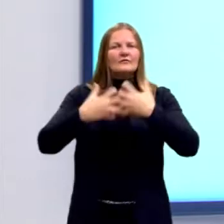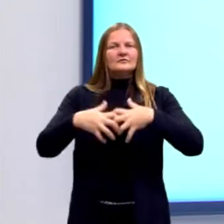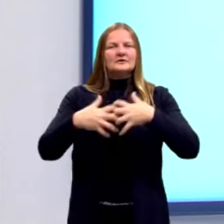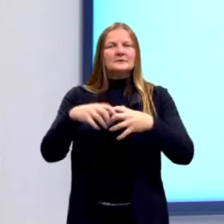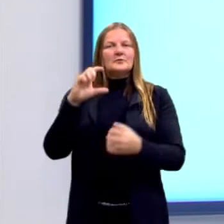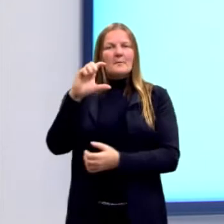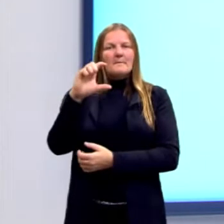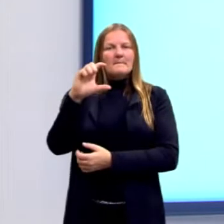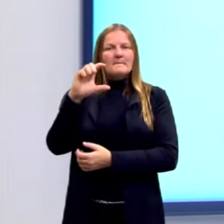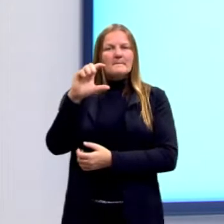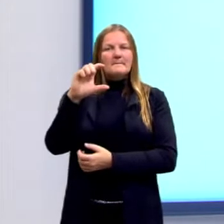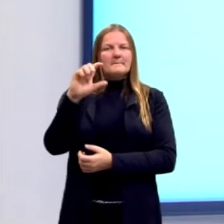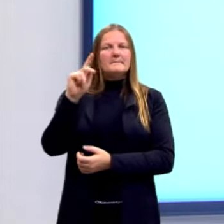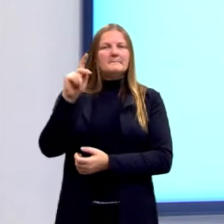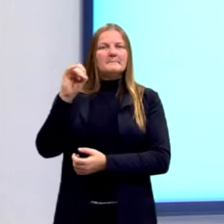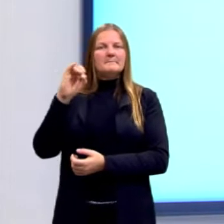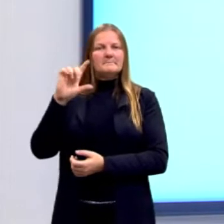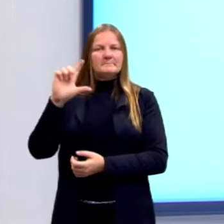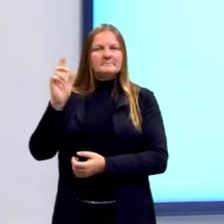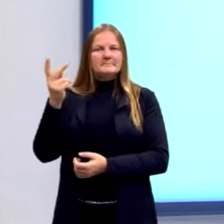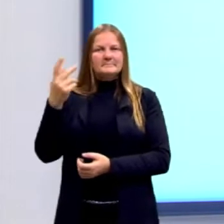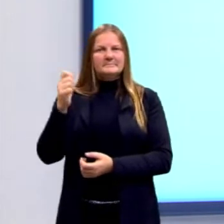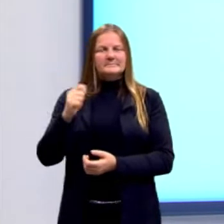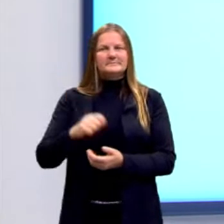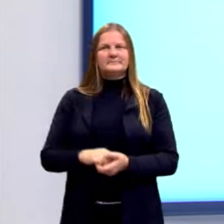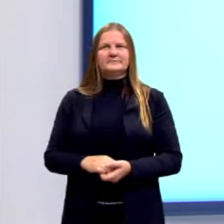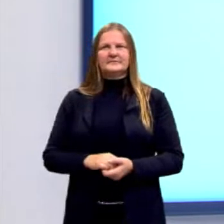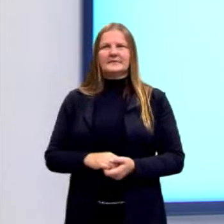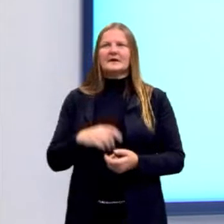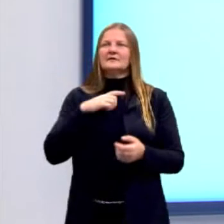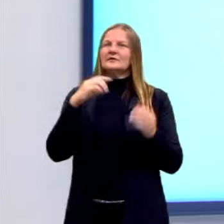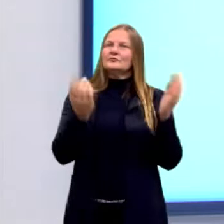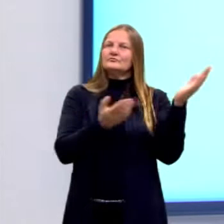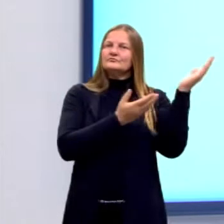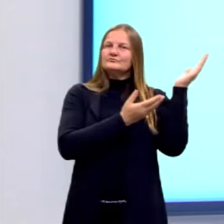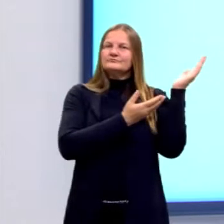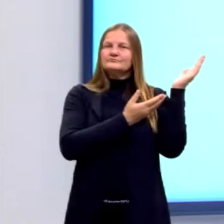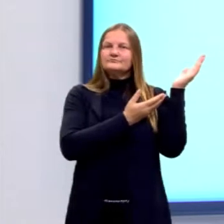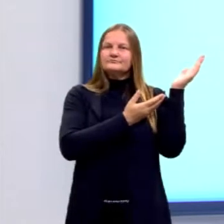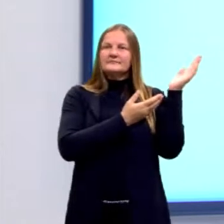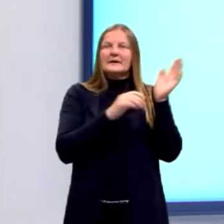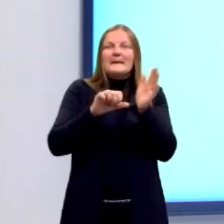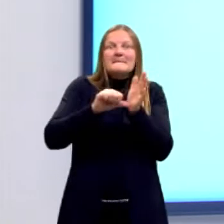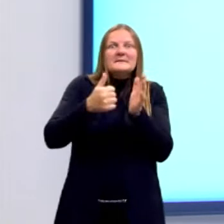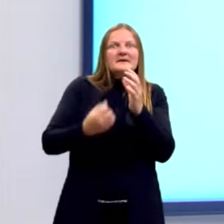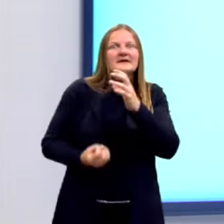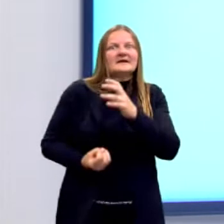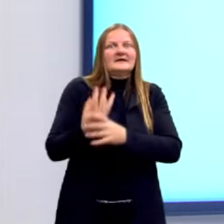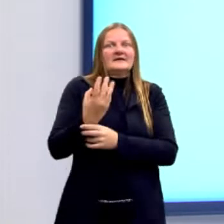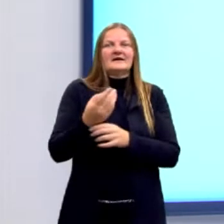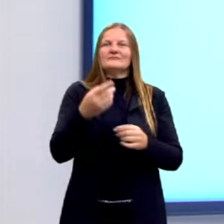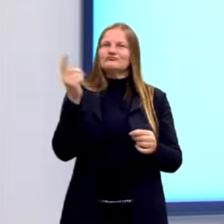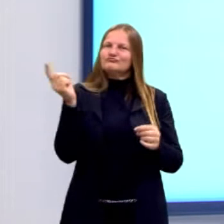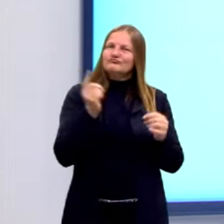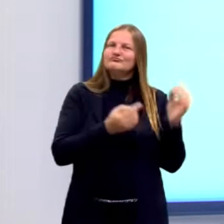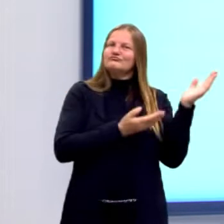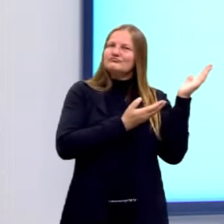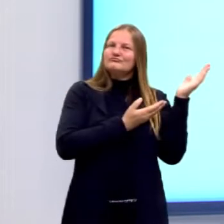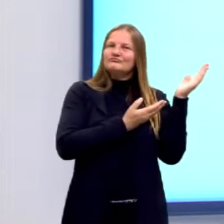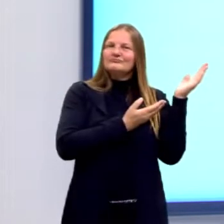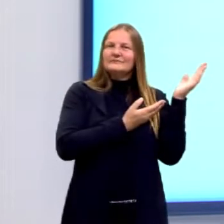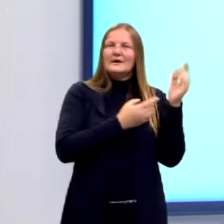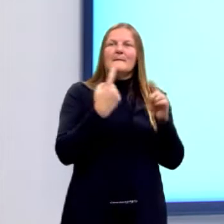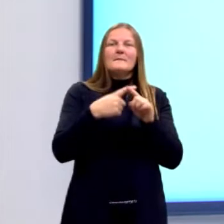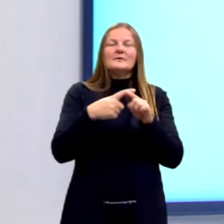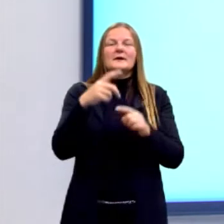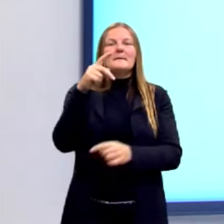funcionamento das pilhas no geral né mas aqui a gente não tem então a primeira pilha criada né E aí a gente consegue até